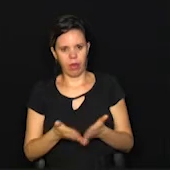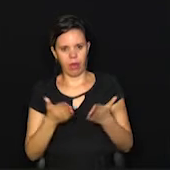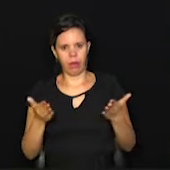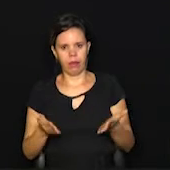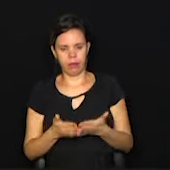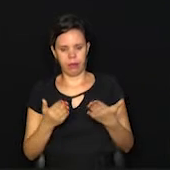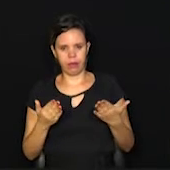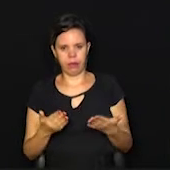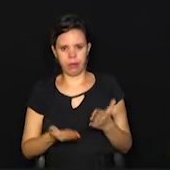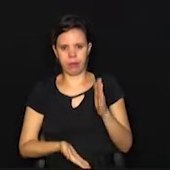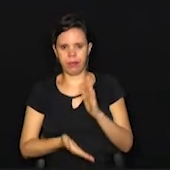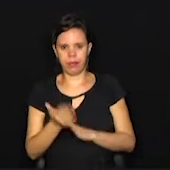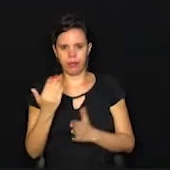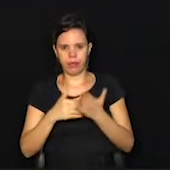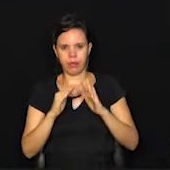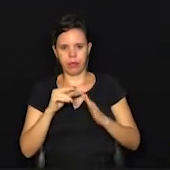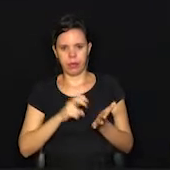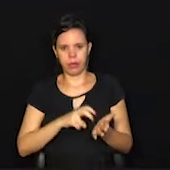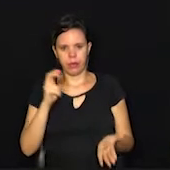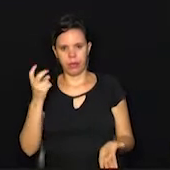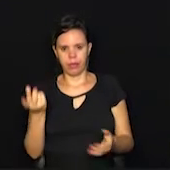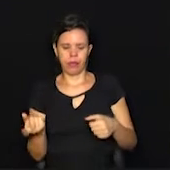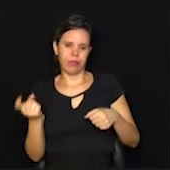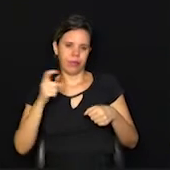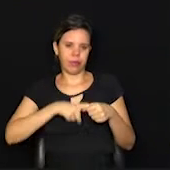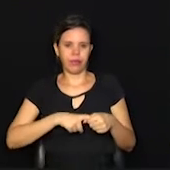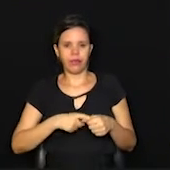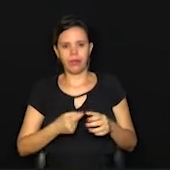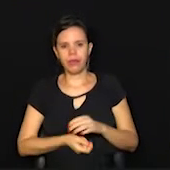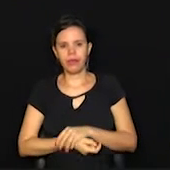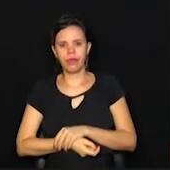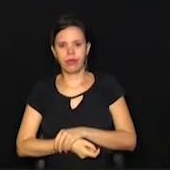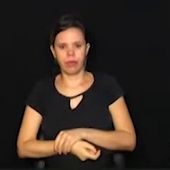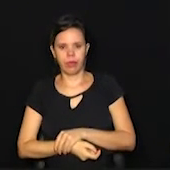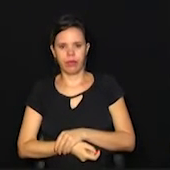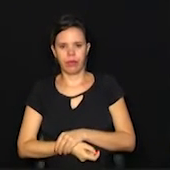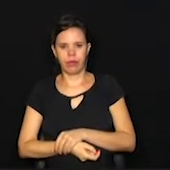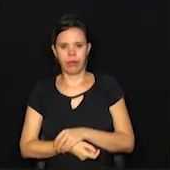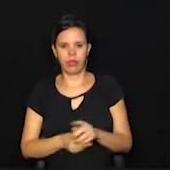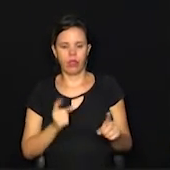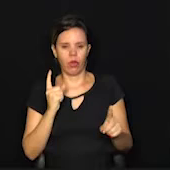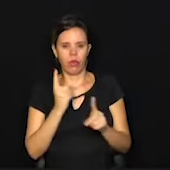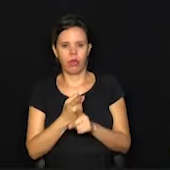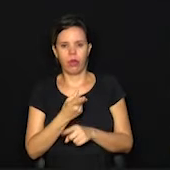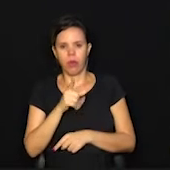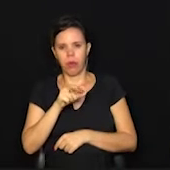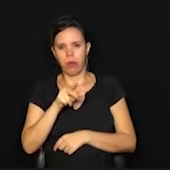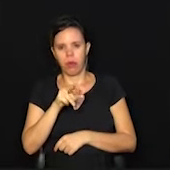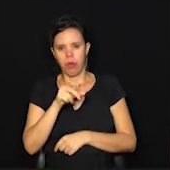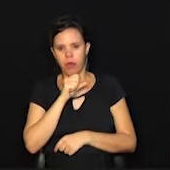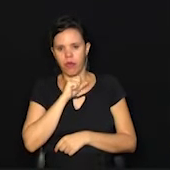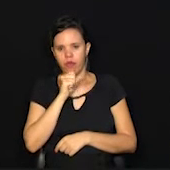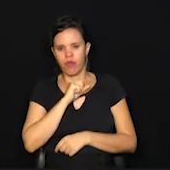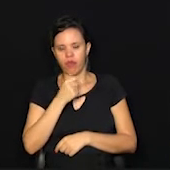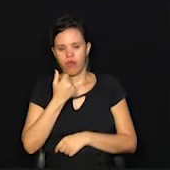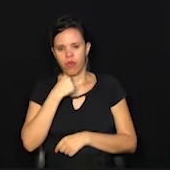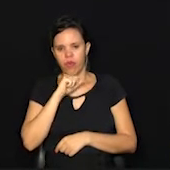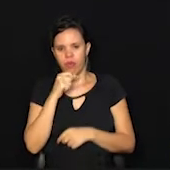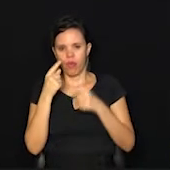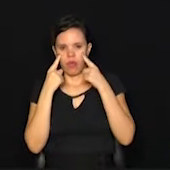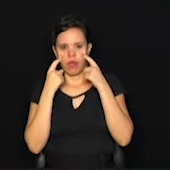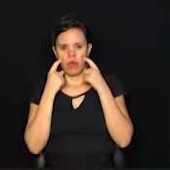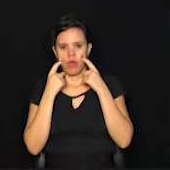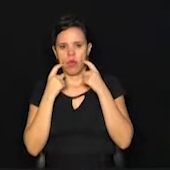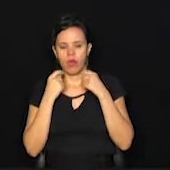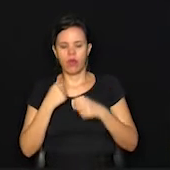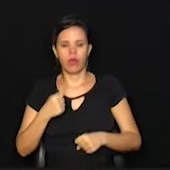e foi para escola de manhã cedo e quando Voltei encontrei o meu irmão mais velho e a minha mãe chorando